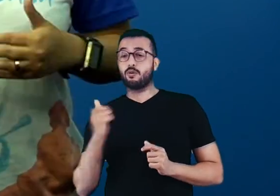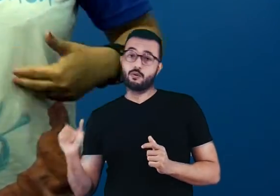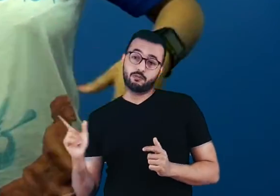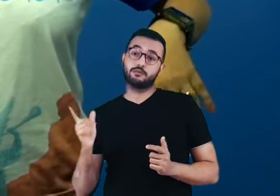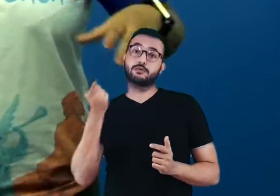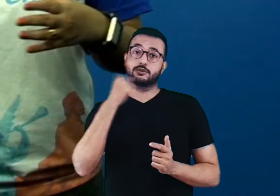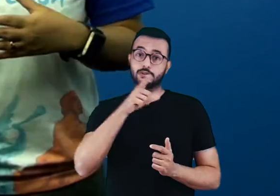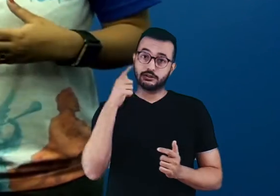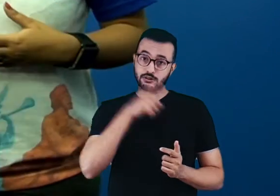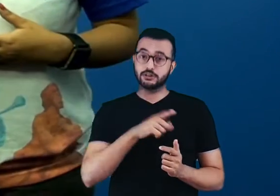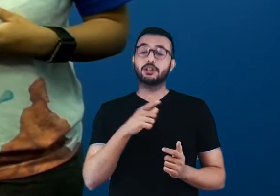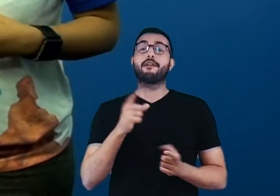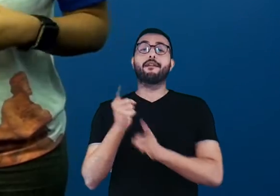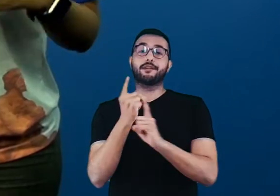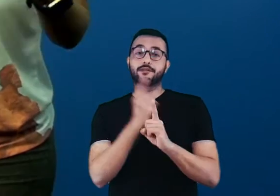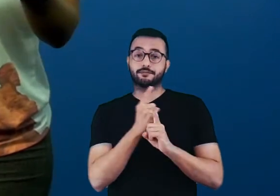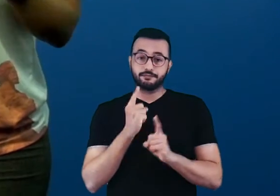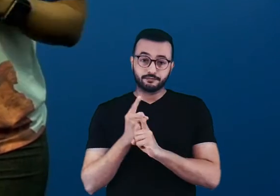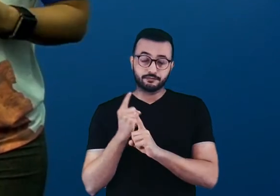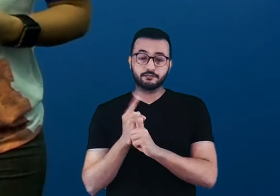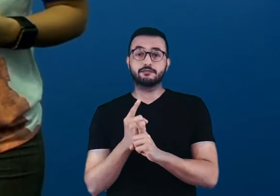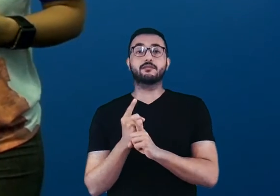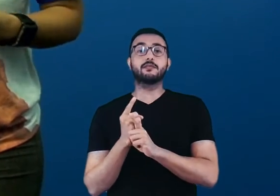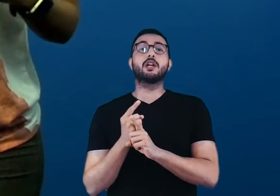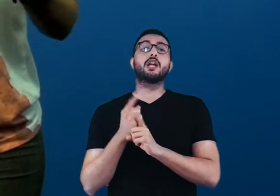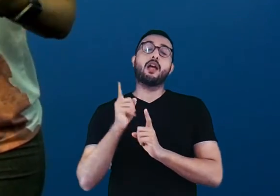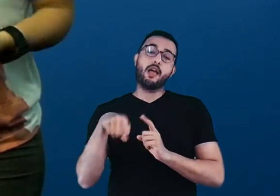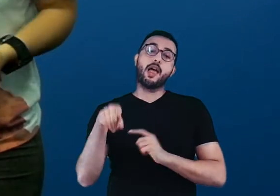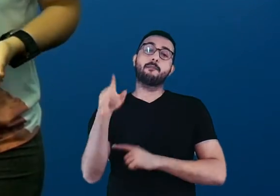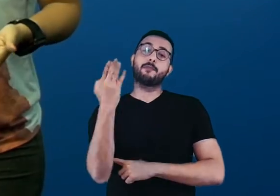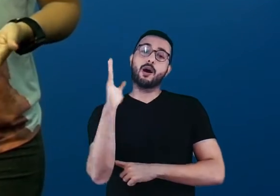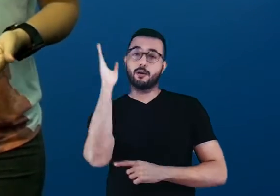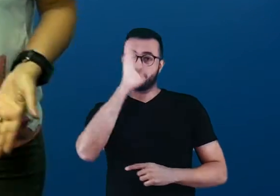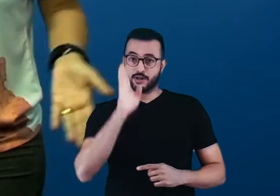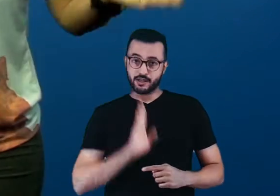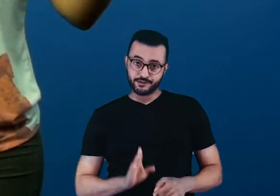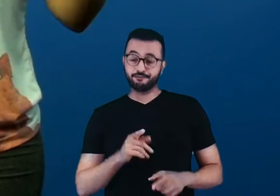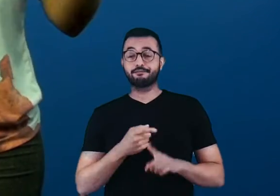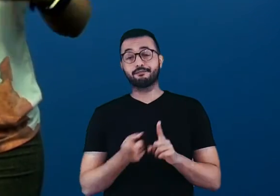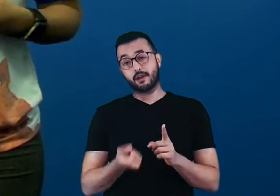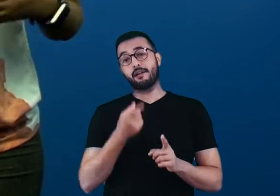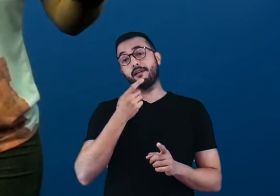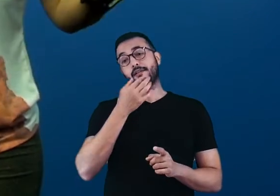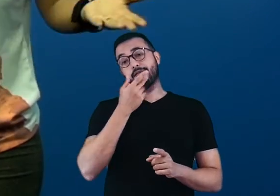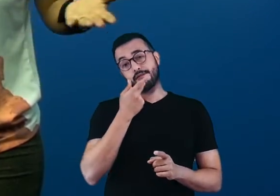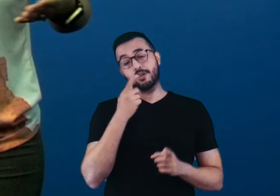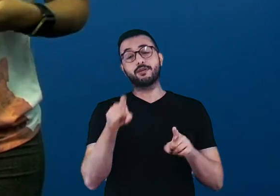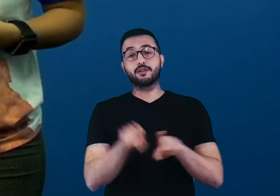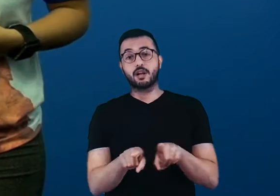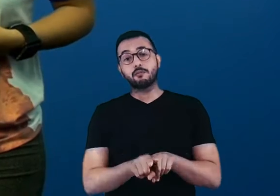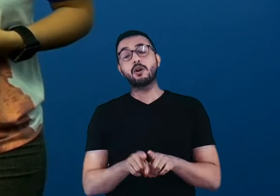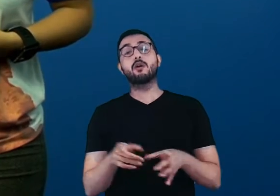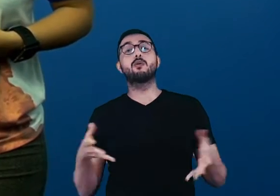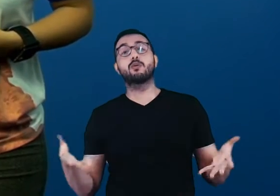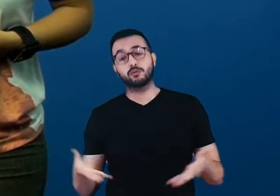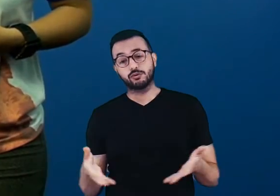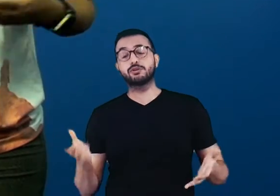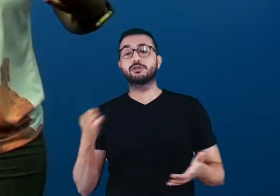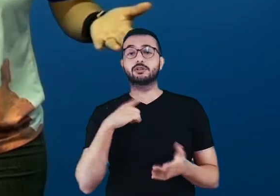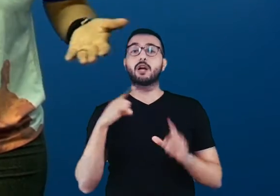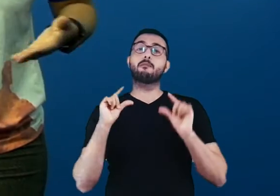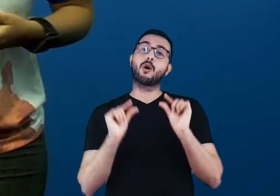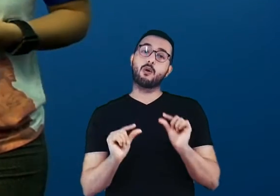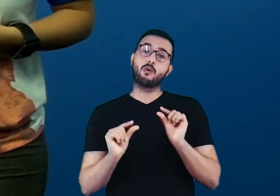época encontrávamos bastante, é o pau-brasil, mas comentei com vocês também que hoje em dia a gente tem poucos,